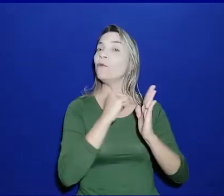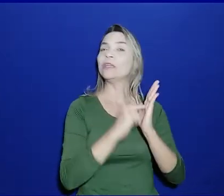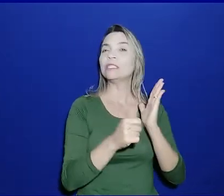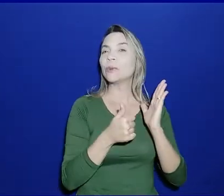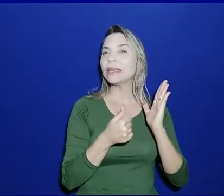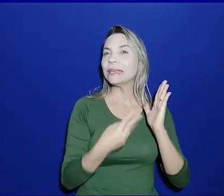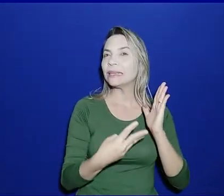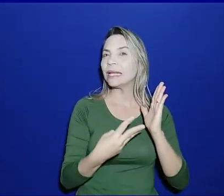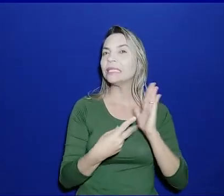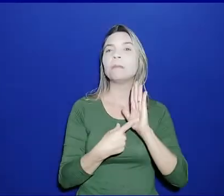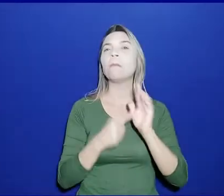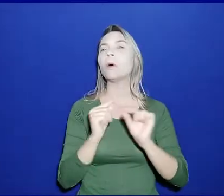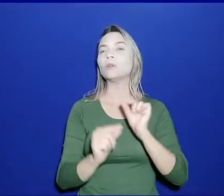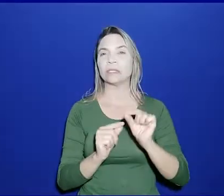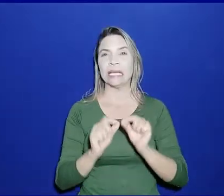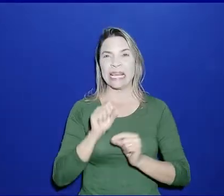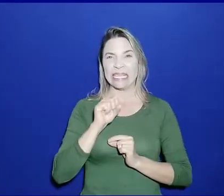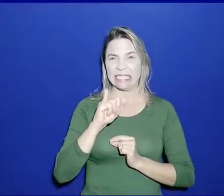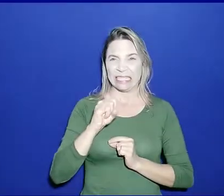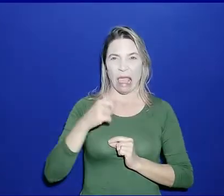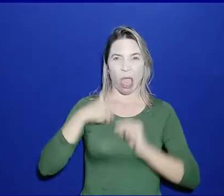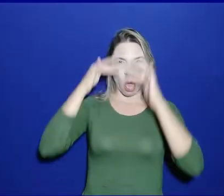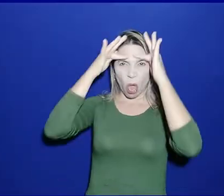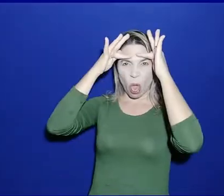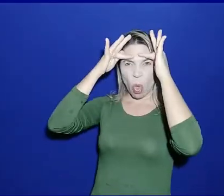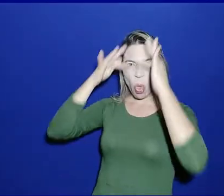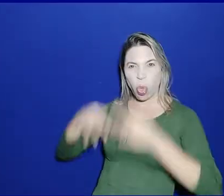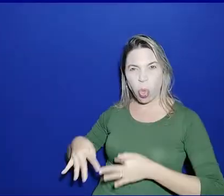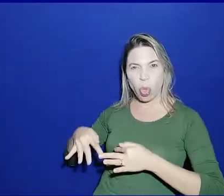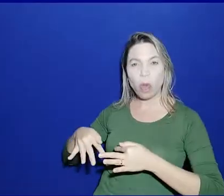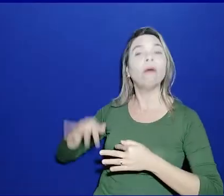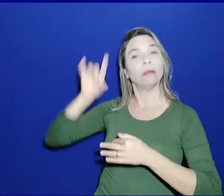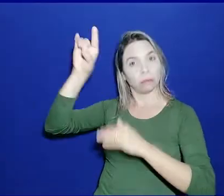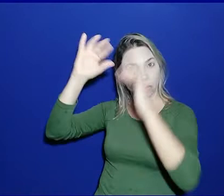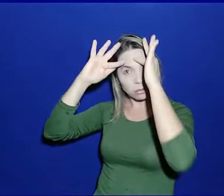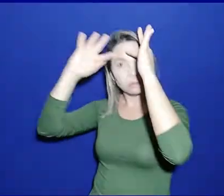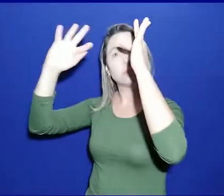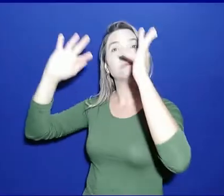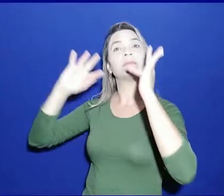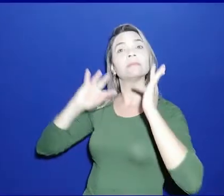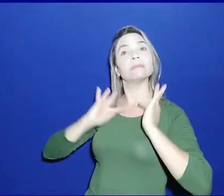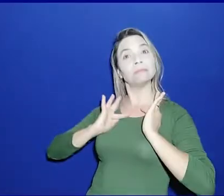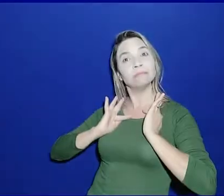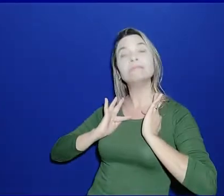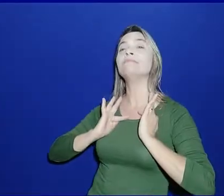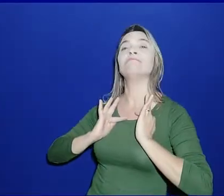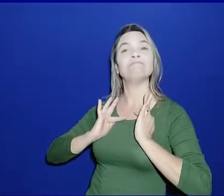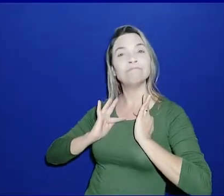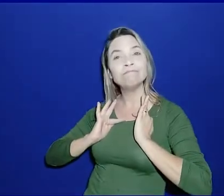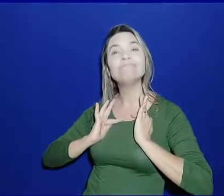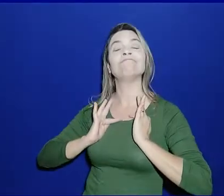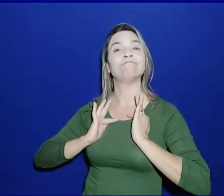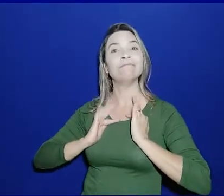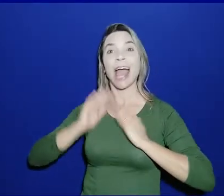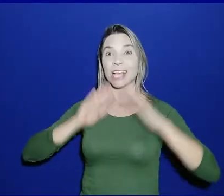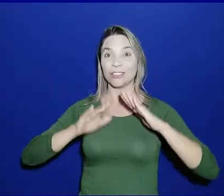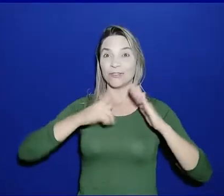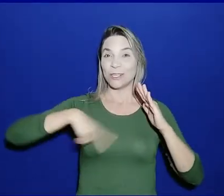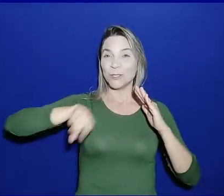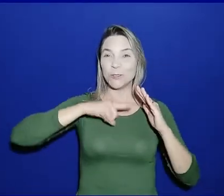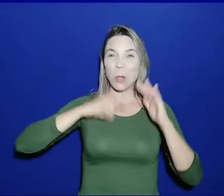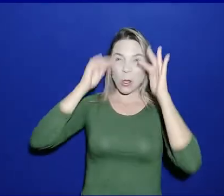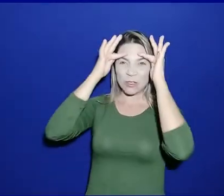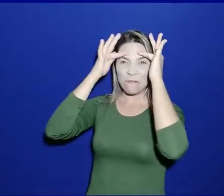13 nos diz: se somos infiéis, ele permanece fiel. É possível que mesmo um fiel